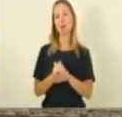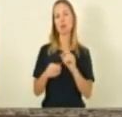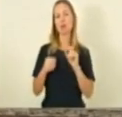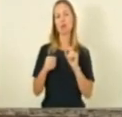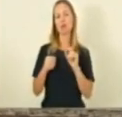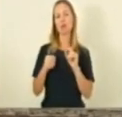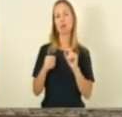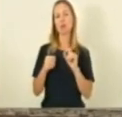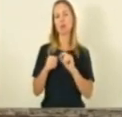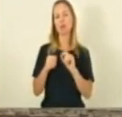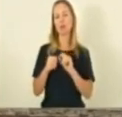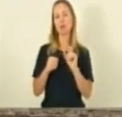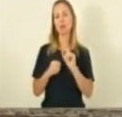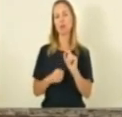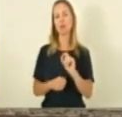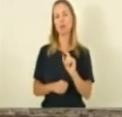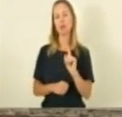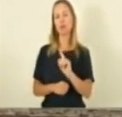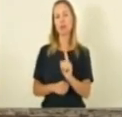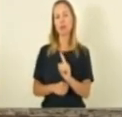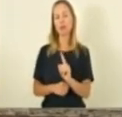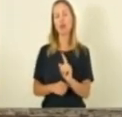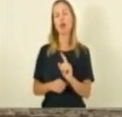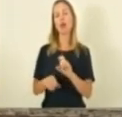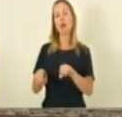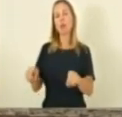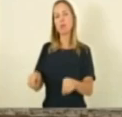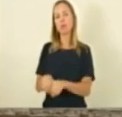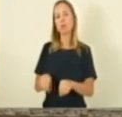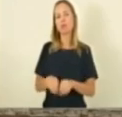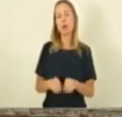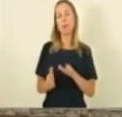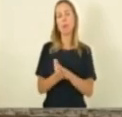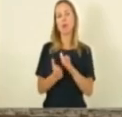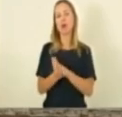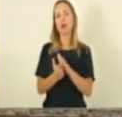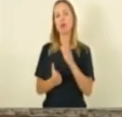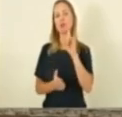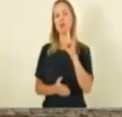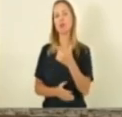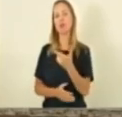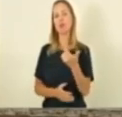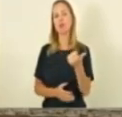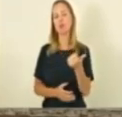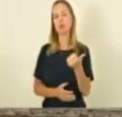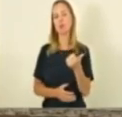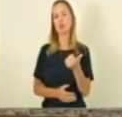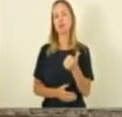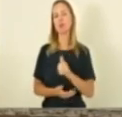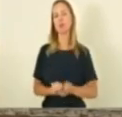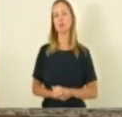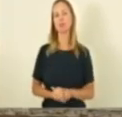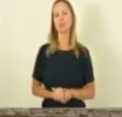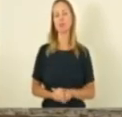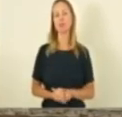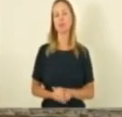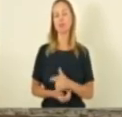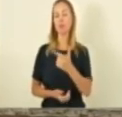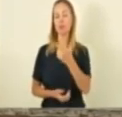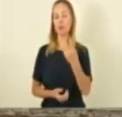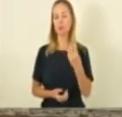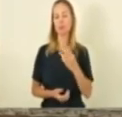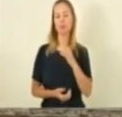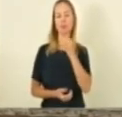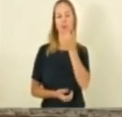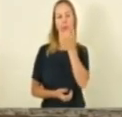estrutura oferecida, publicado no Diário Digital do dia 23/8/2021, parecer oral da Comissão